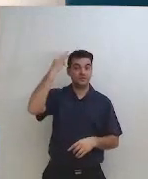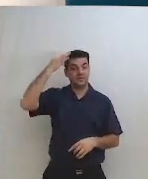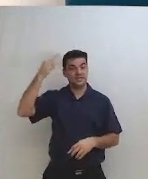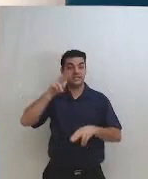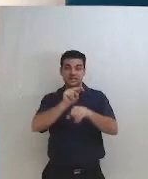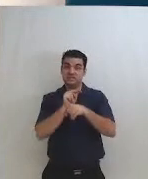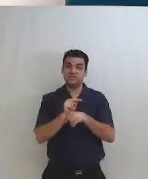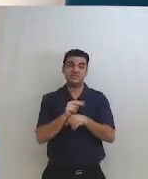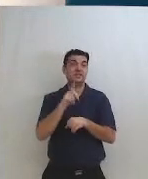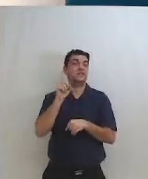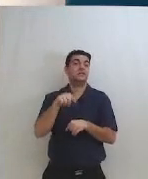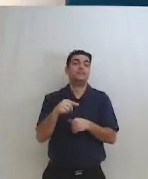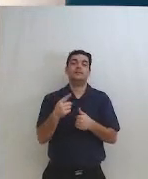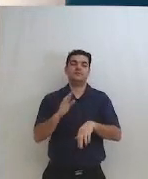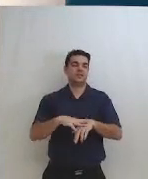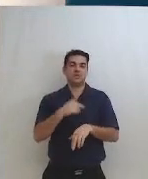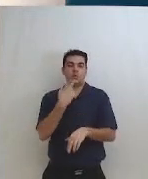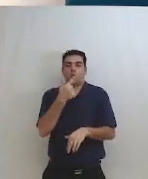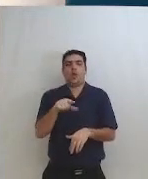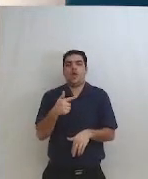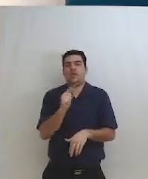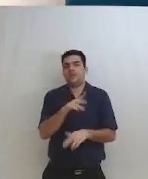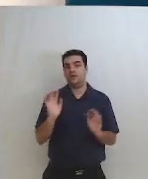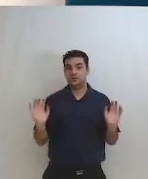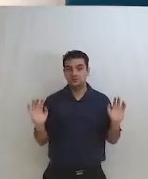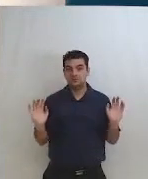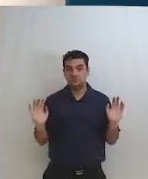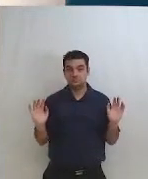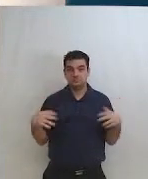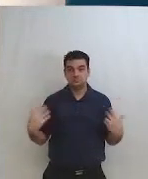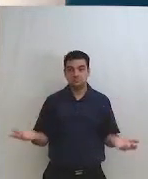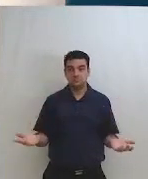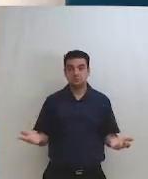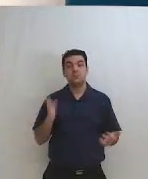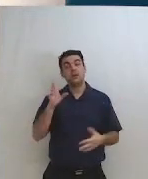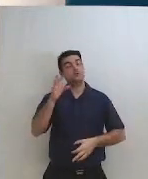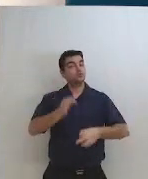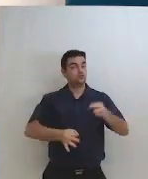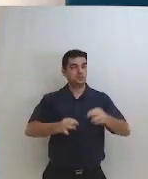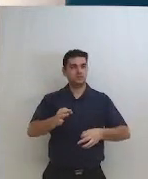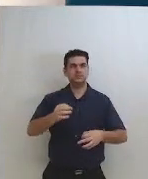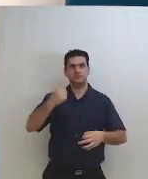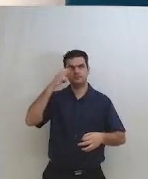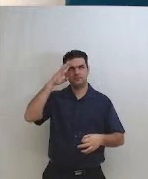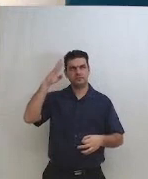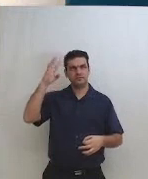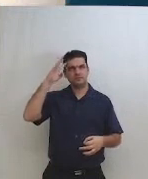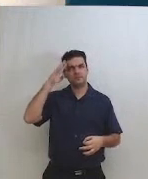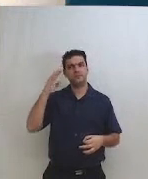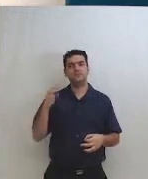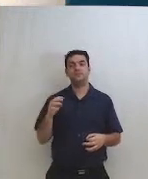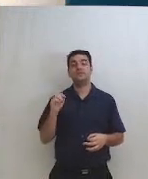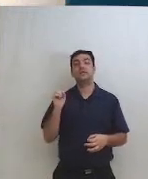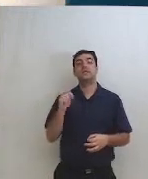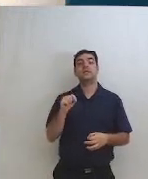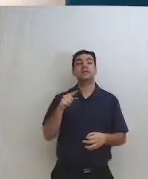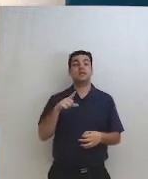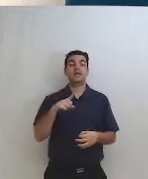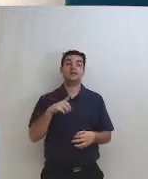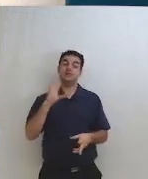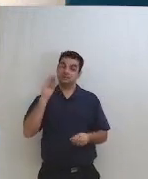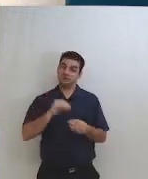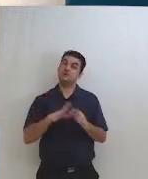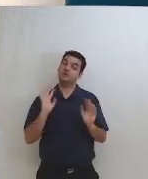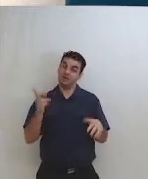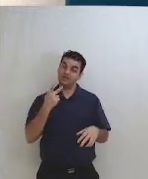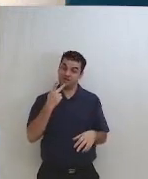de autoria. Contudo, o referido juiz absolutório não se reveste de caráter absoluto, eu ressalvo aqui a minha oposição, podendo